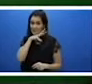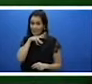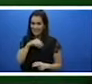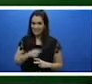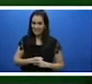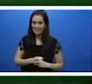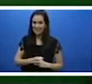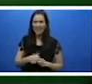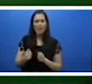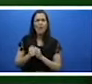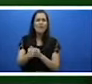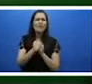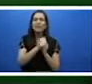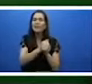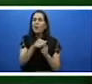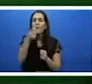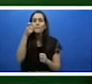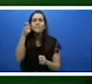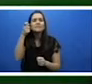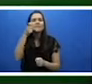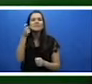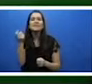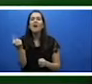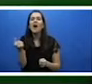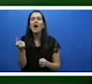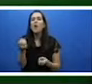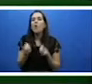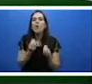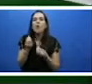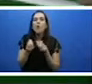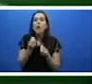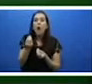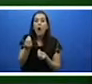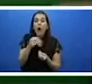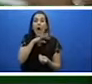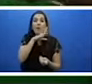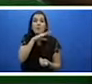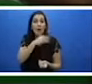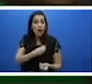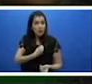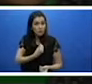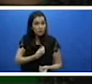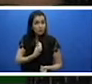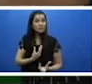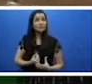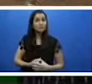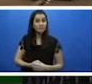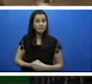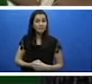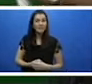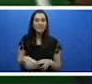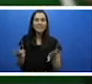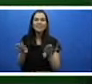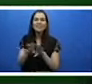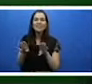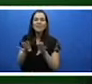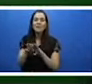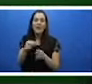orientou a turma a observar o comportamento dos animais e a ler as placas de